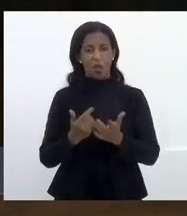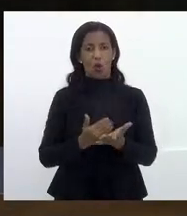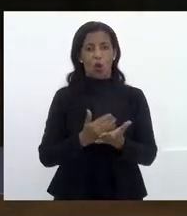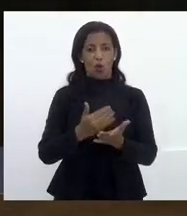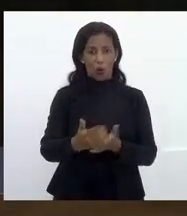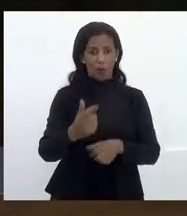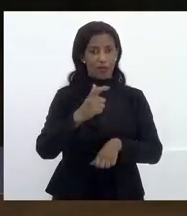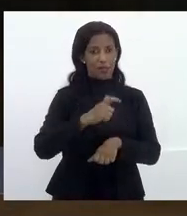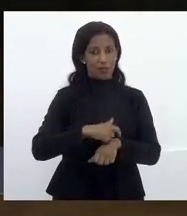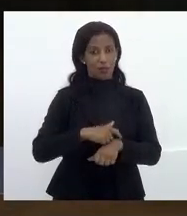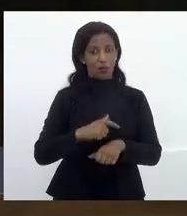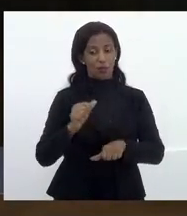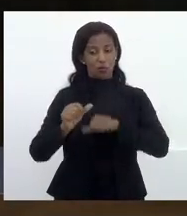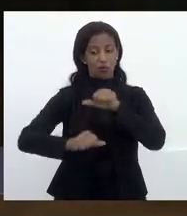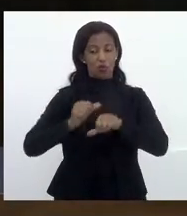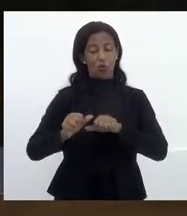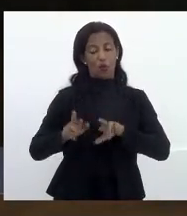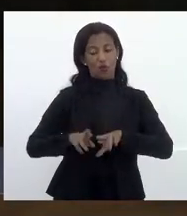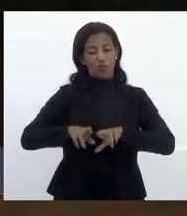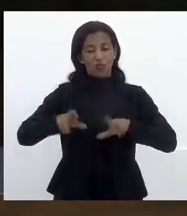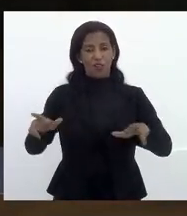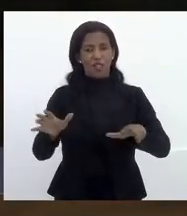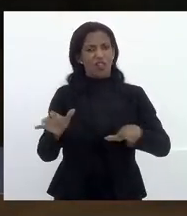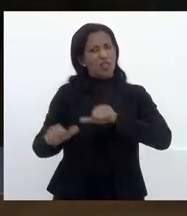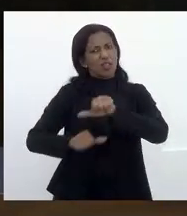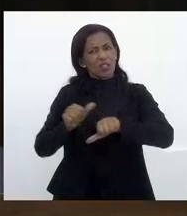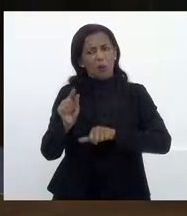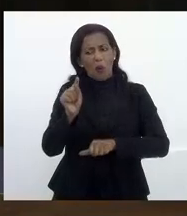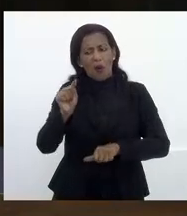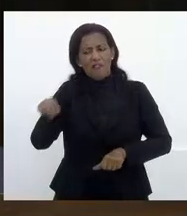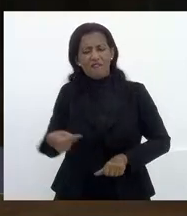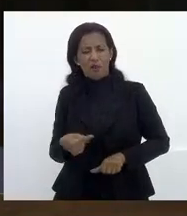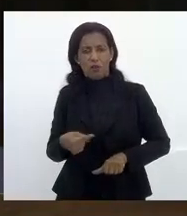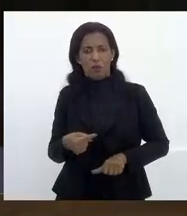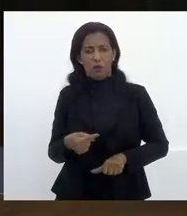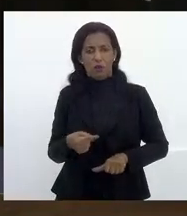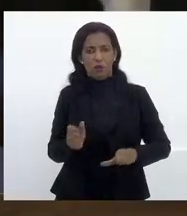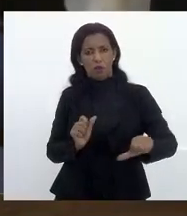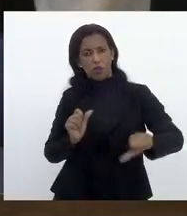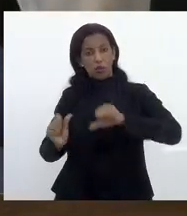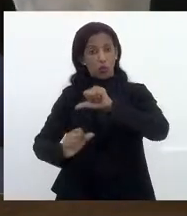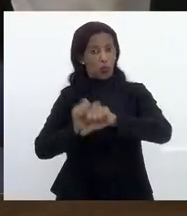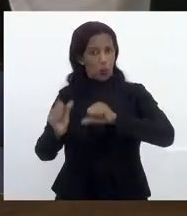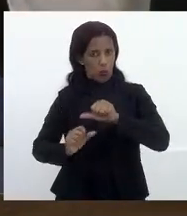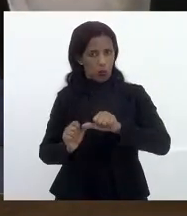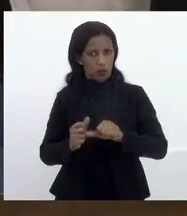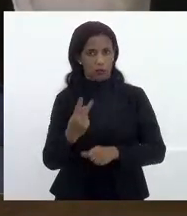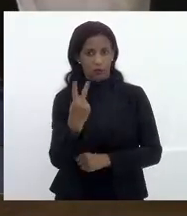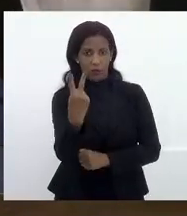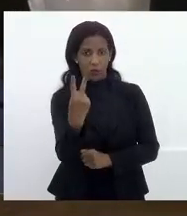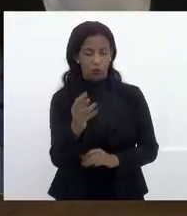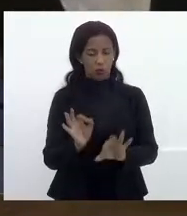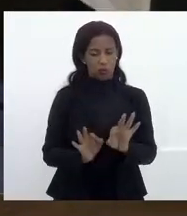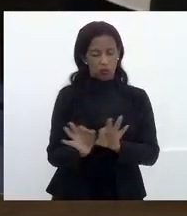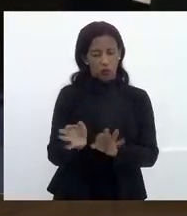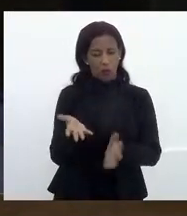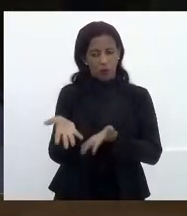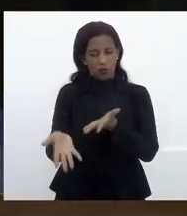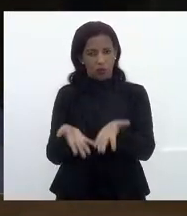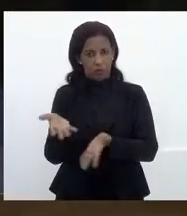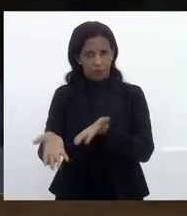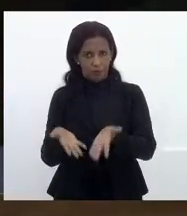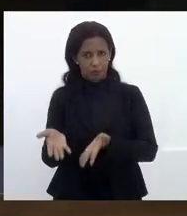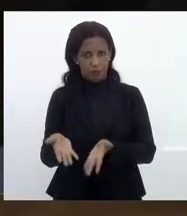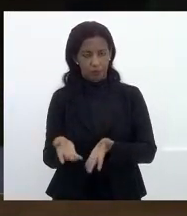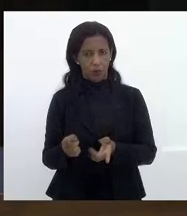prazo para novas e menos que um projeto diferente ainda que tenha mudado apenas uma vírgula bom Existem duas formas da gente tratar essa questão